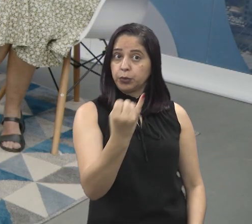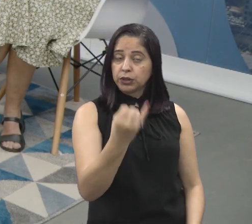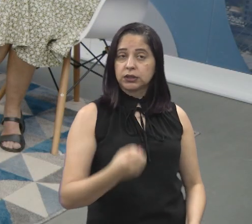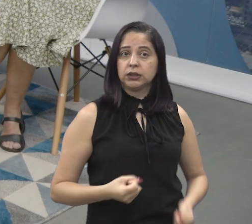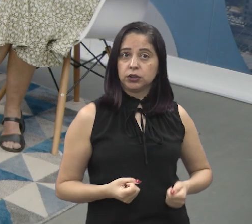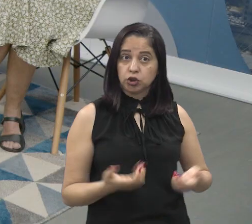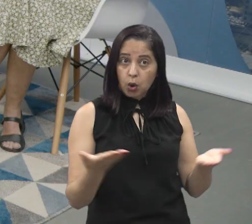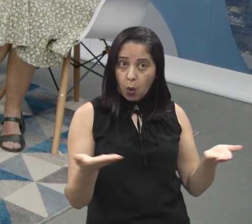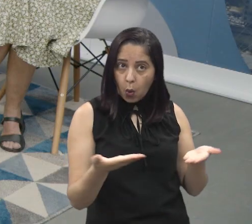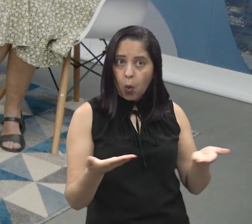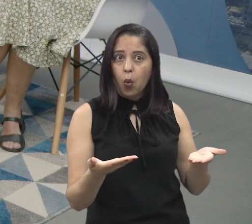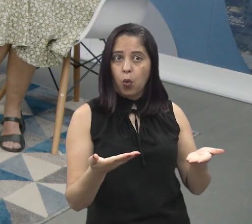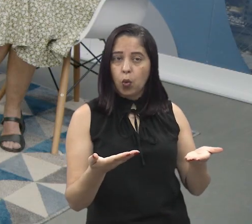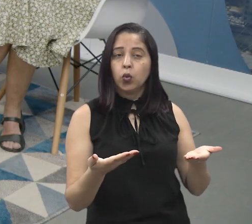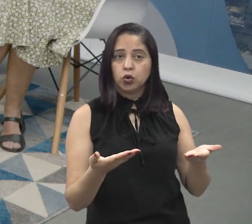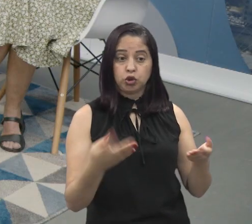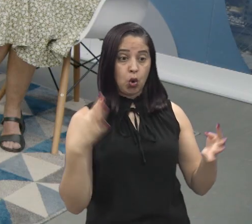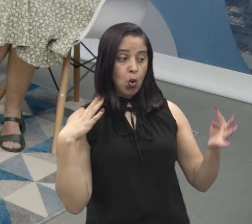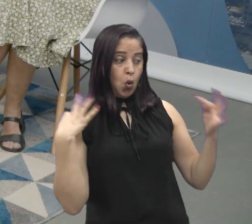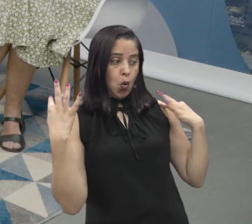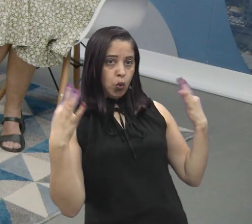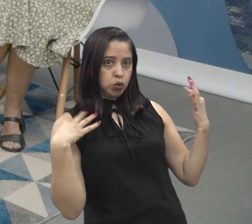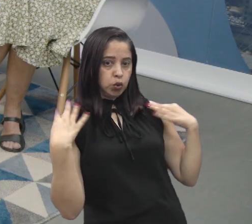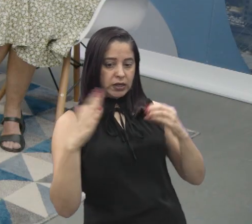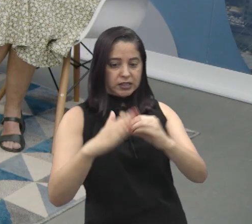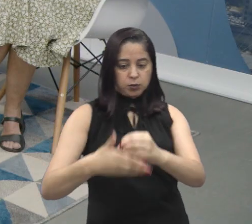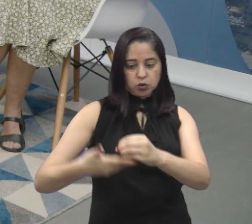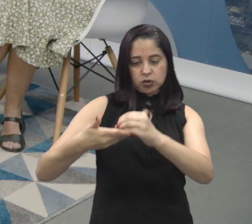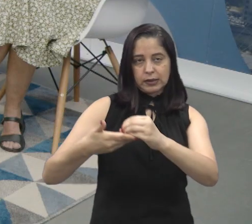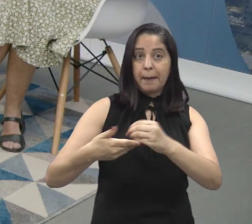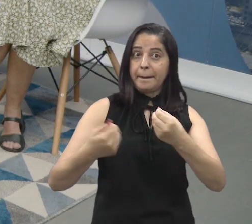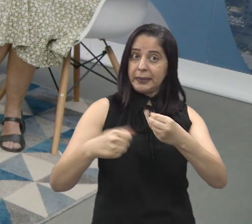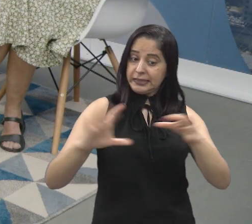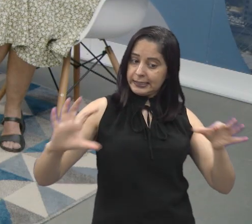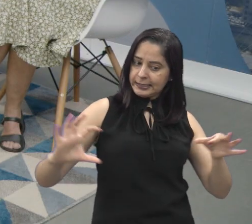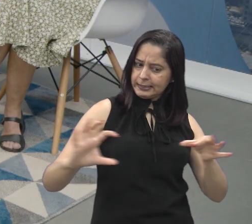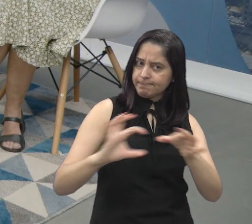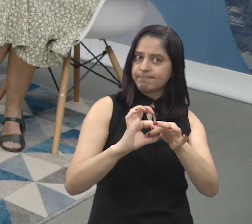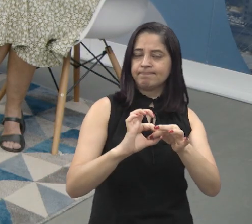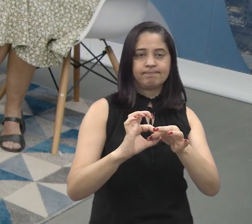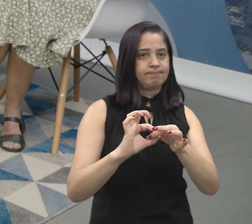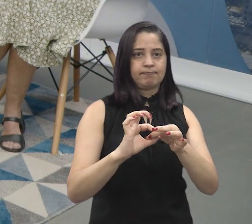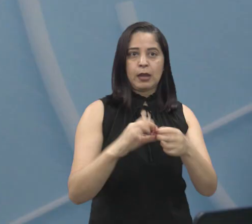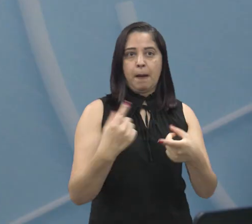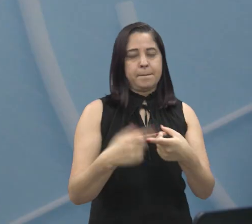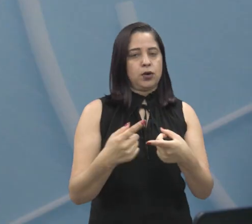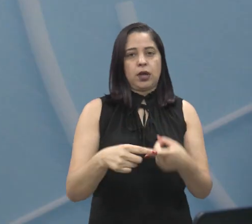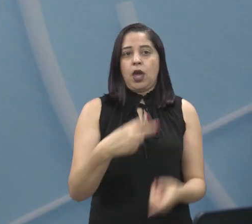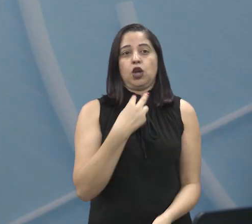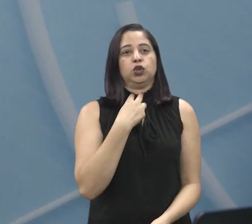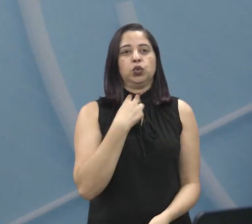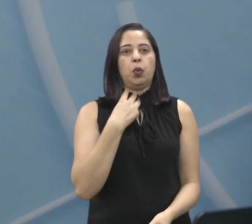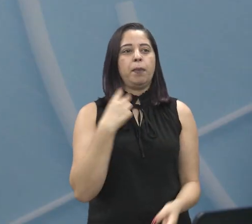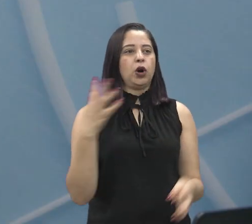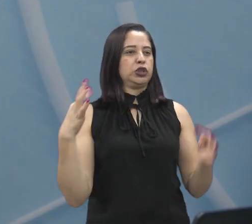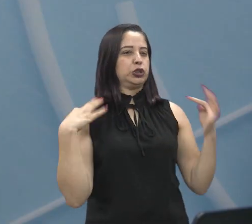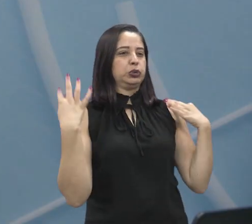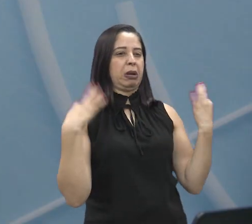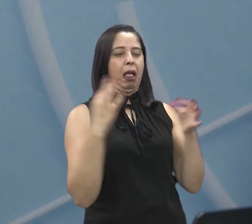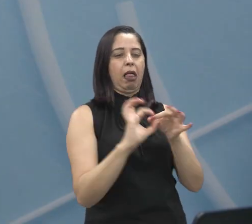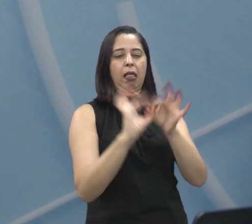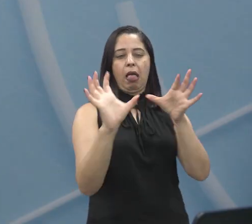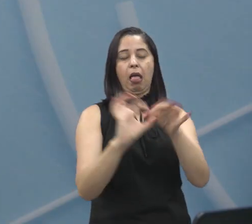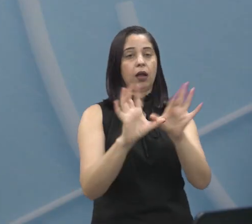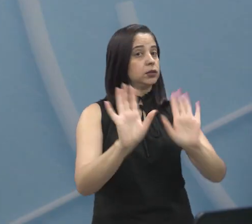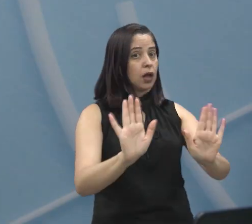hoje tem um mar de oportunidades para ser explorado. Você falou da sustentabilidade e é muito importante também, né,